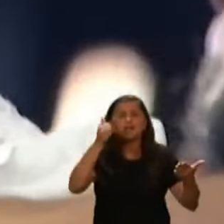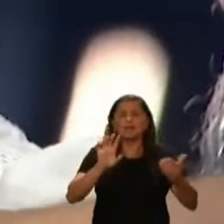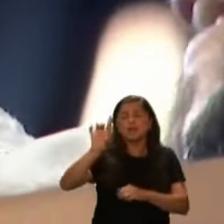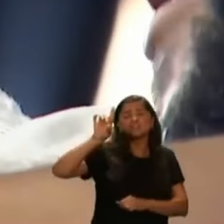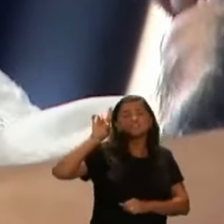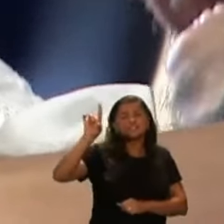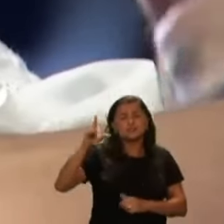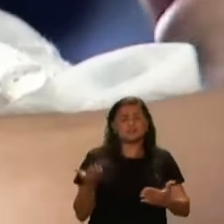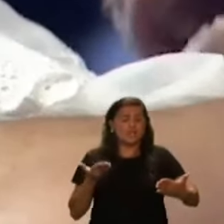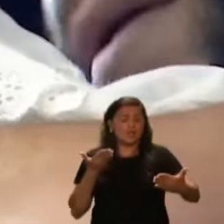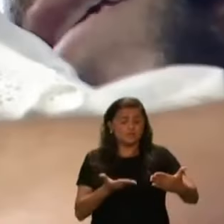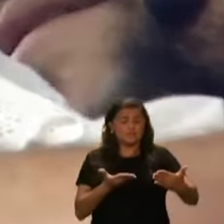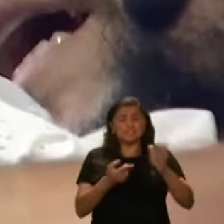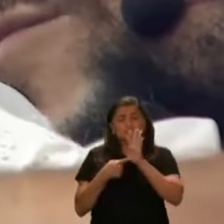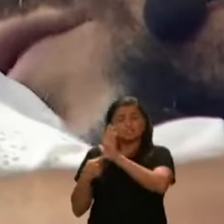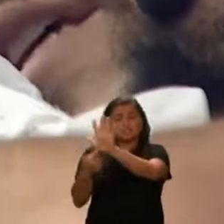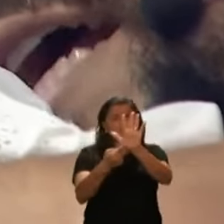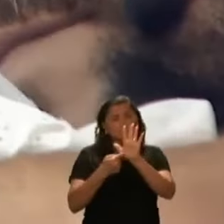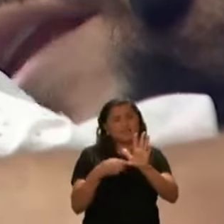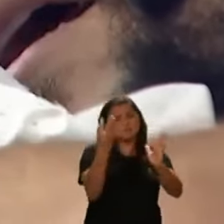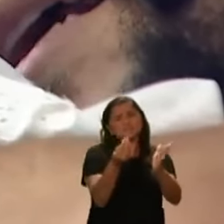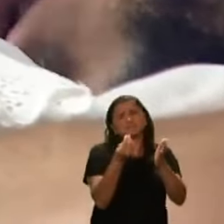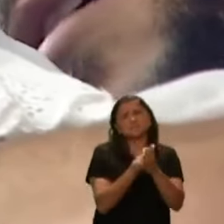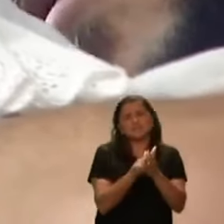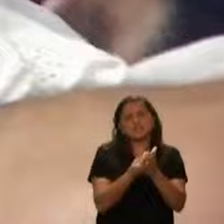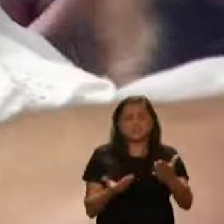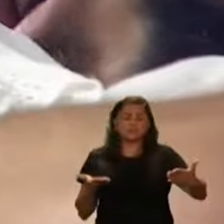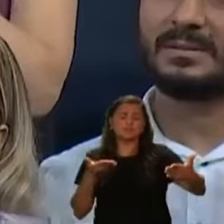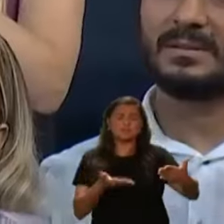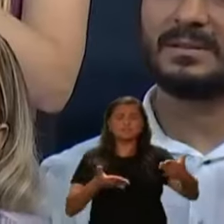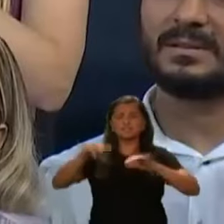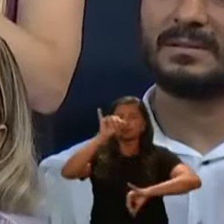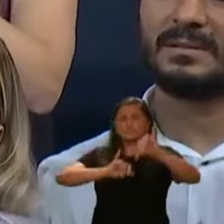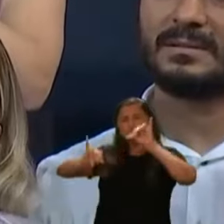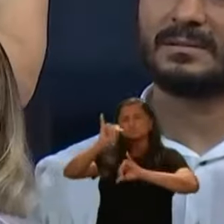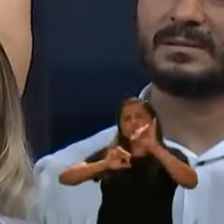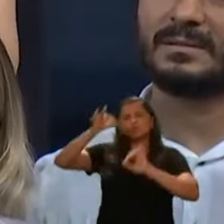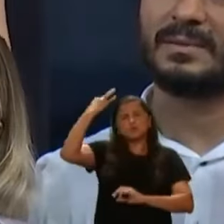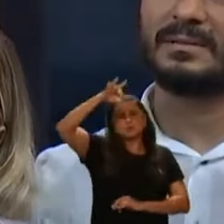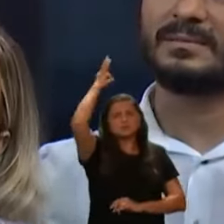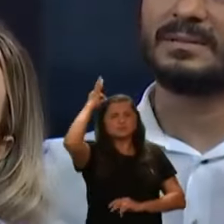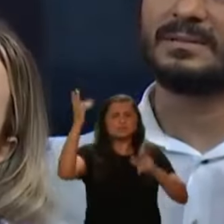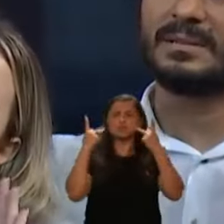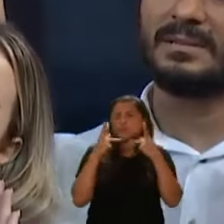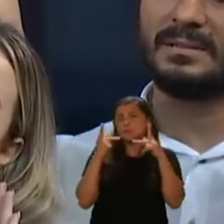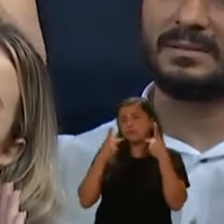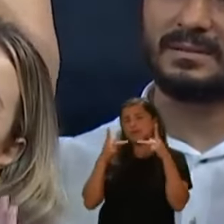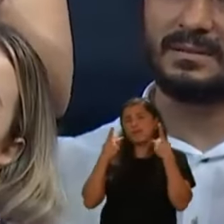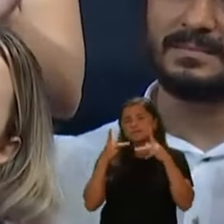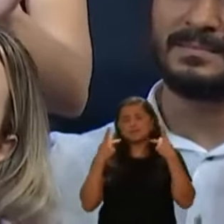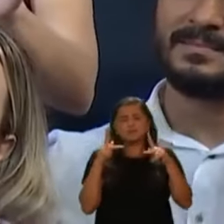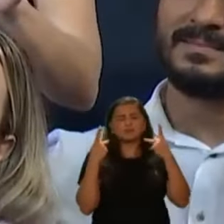é a tua igreja. E nós apresentamos você. Que você seja cheia do Espírito Santo, uma pregadora da palavra